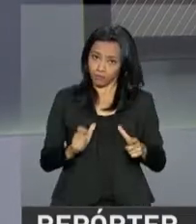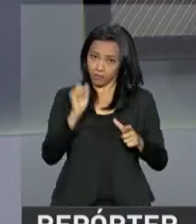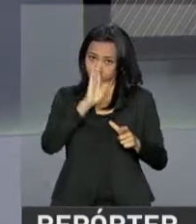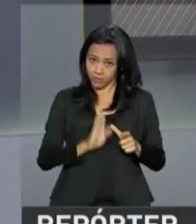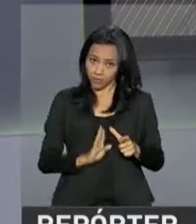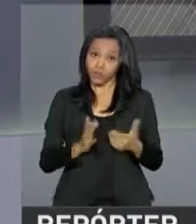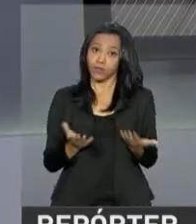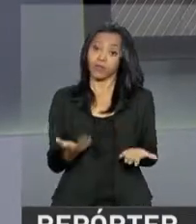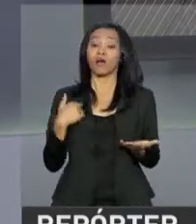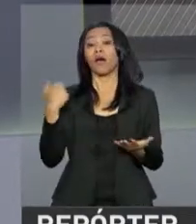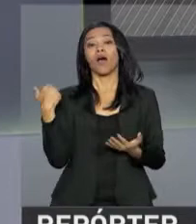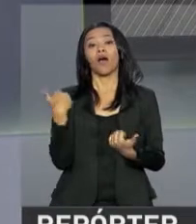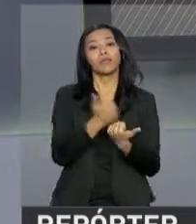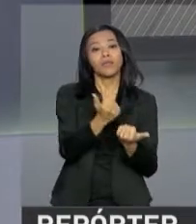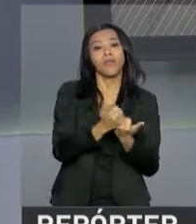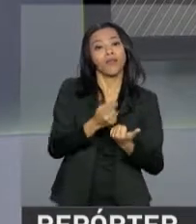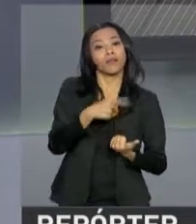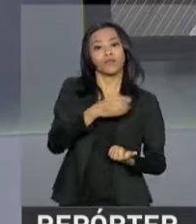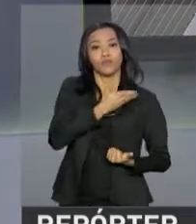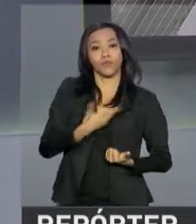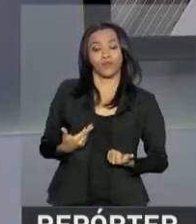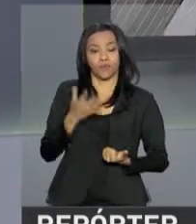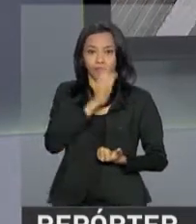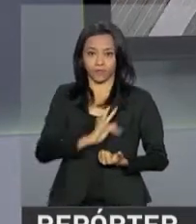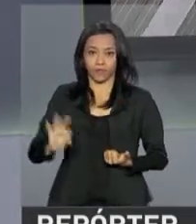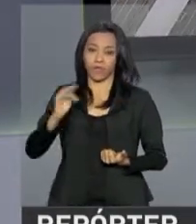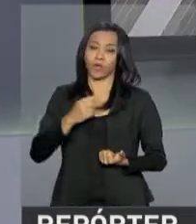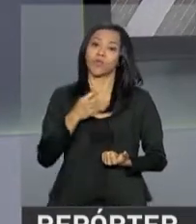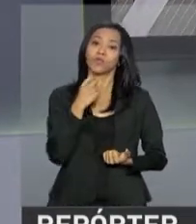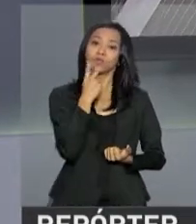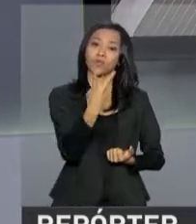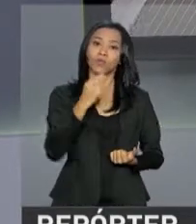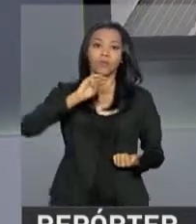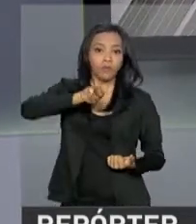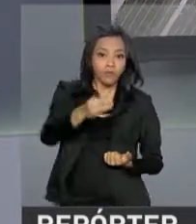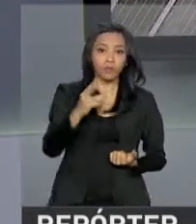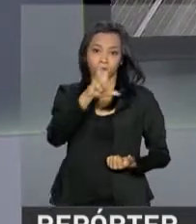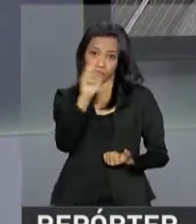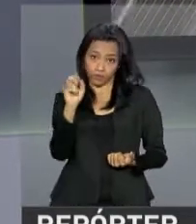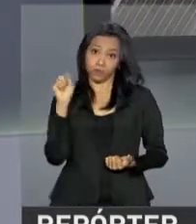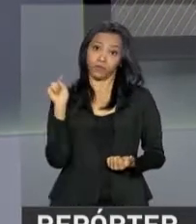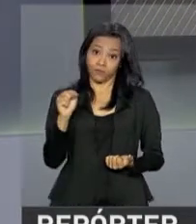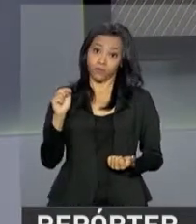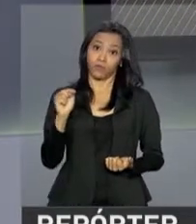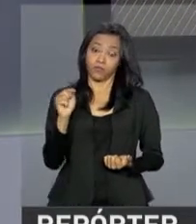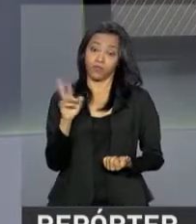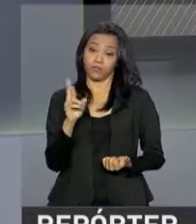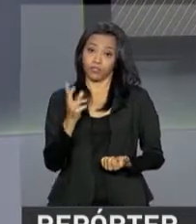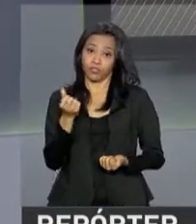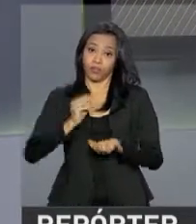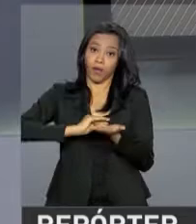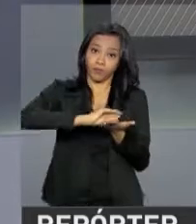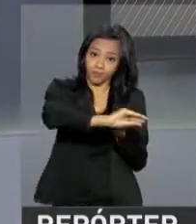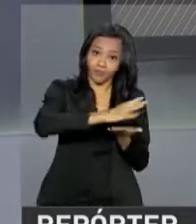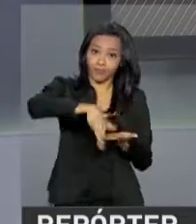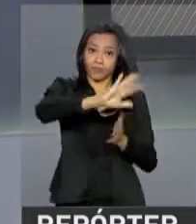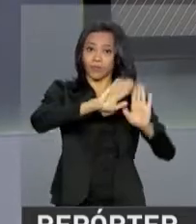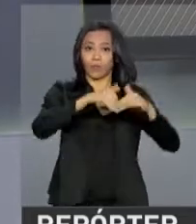nessa tarefa, o governo federal liberou mais de 2,5 milhões de reais às escolas de Boa Vista, em